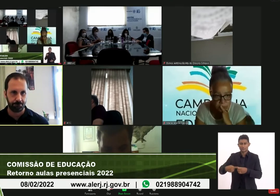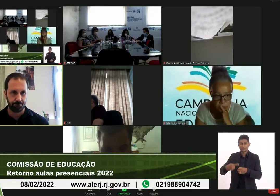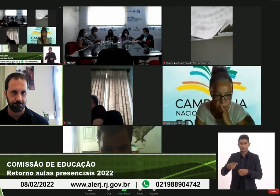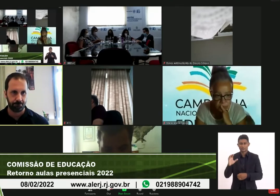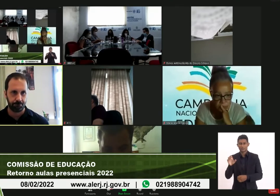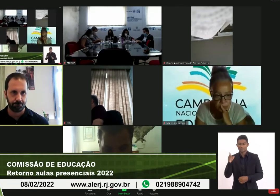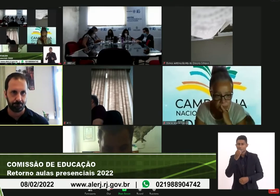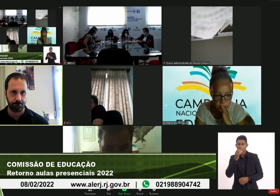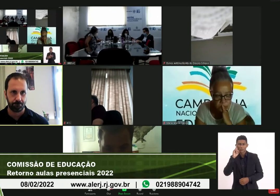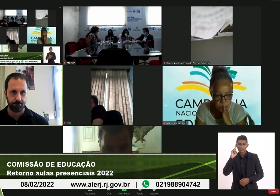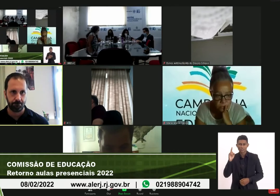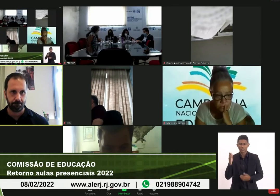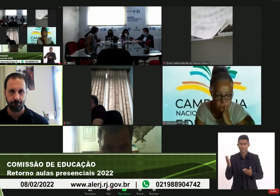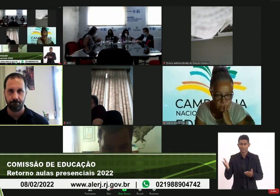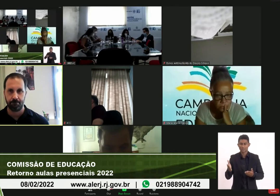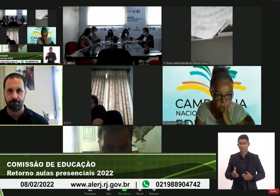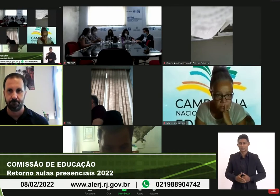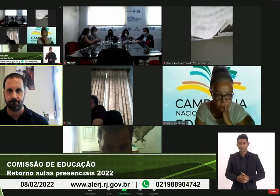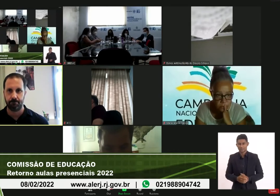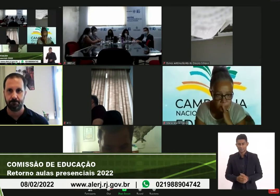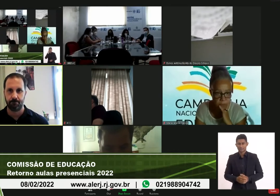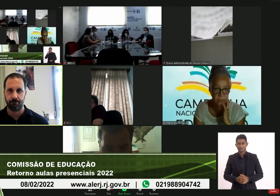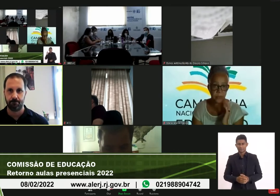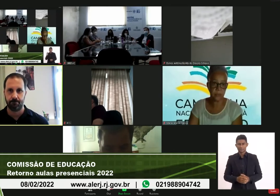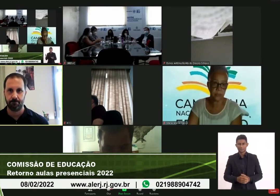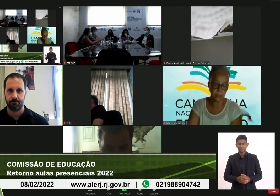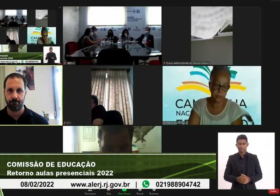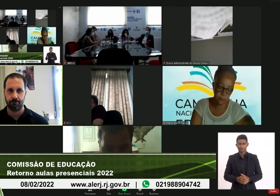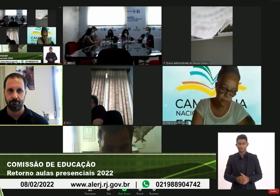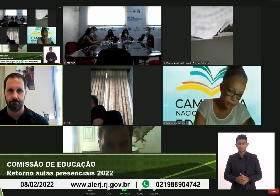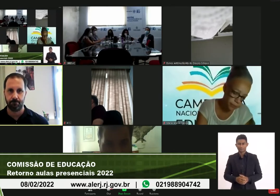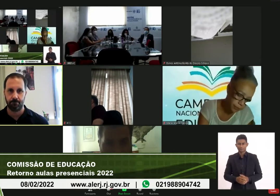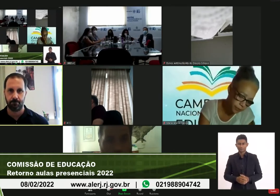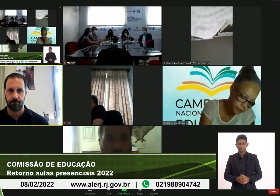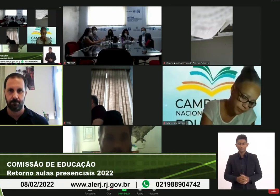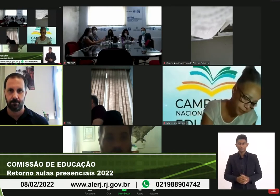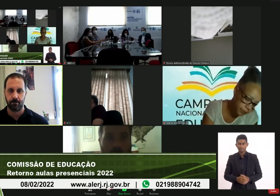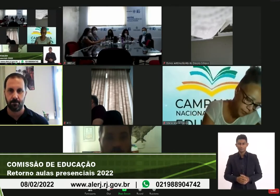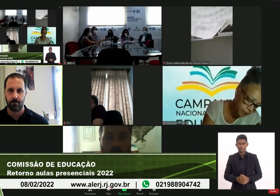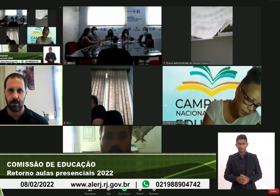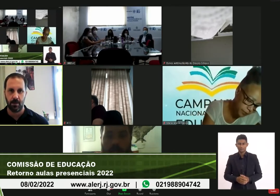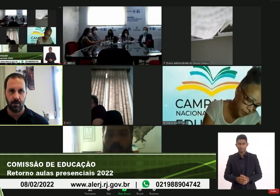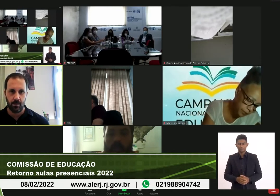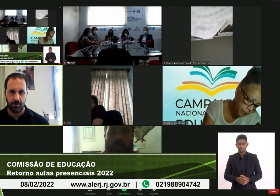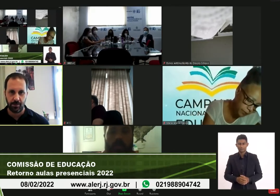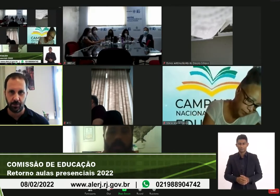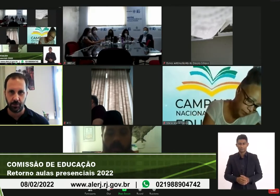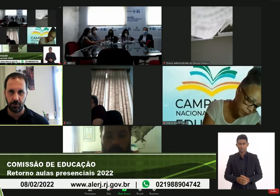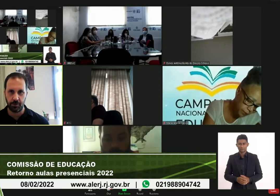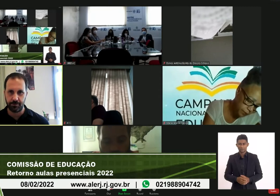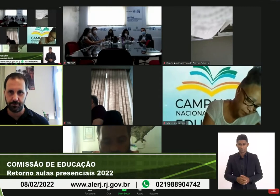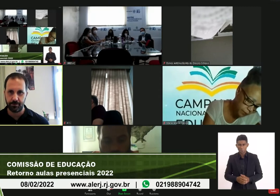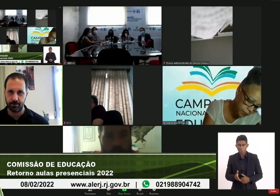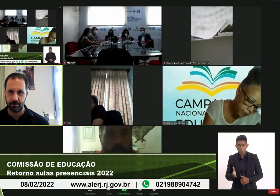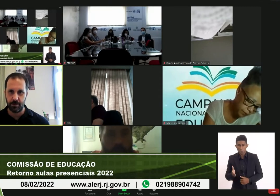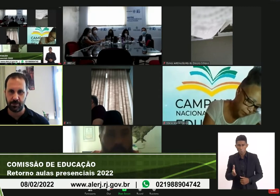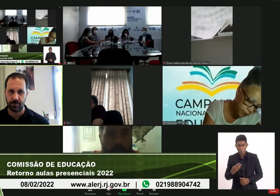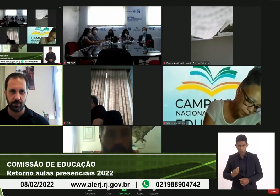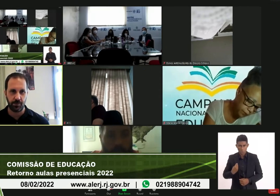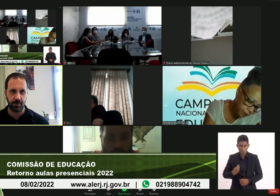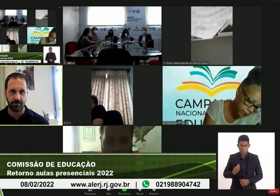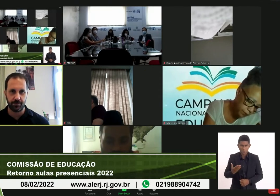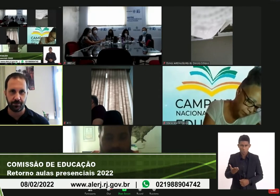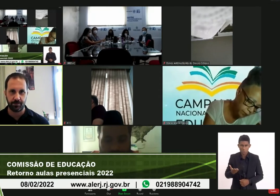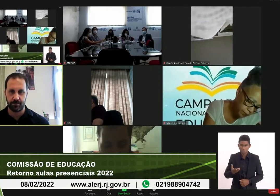Bom dia, Flávio. Primeiramente, meus parabéns aí pela realização dessa... Professor Túlio, não